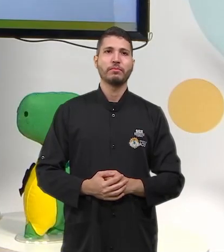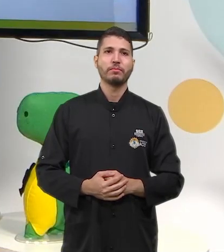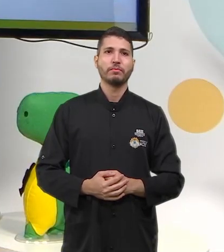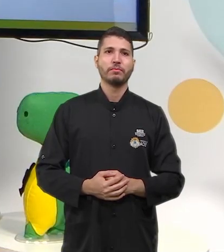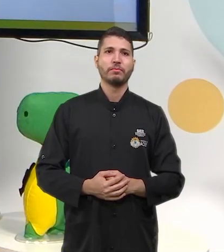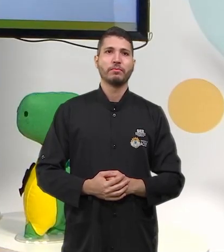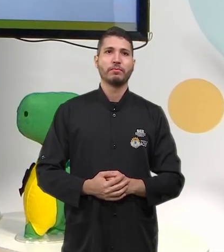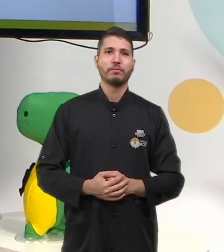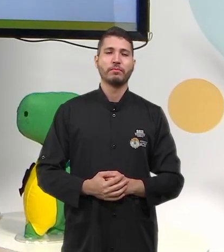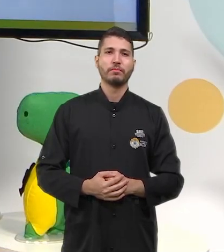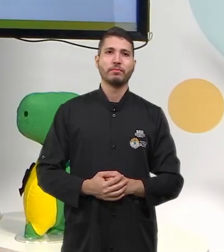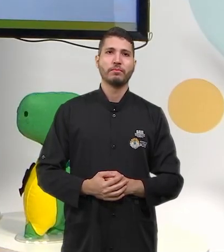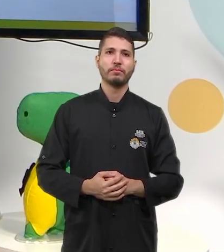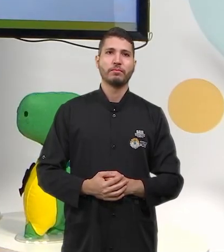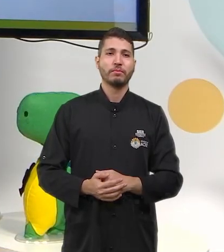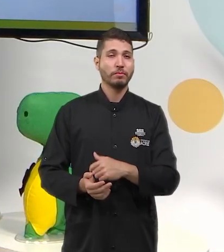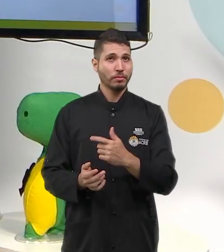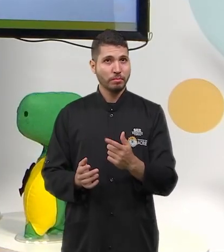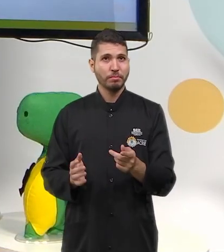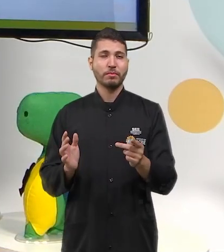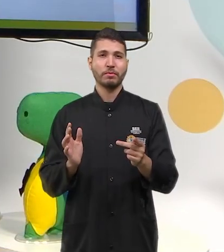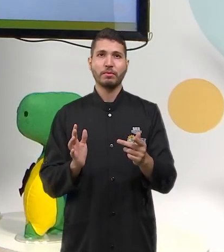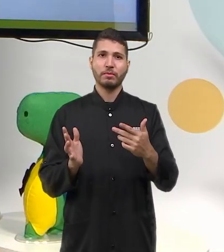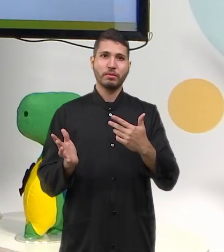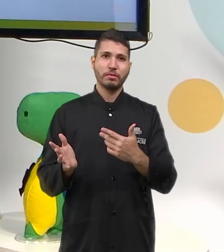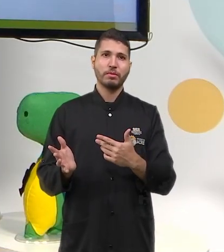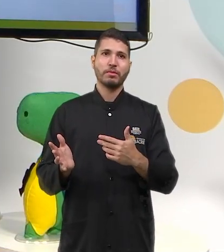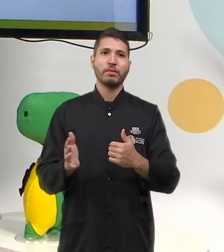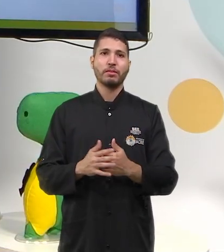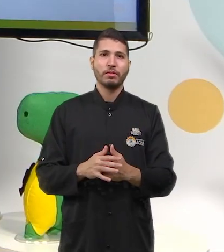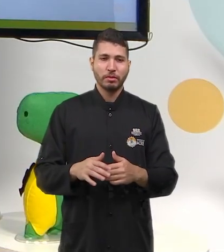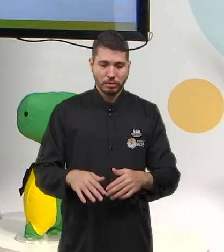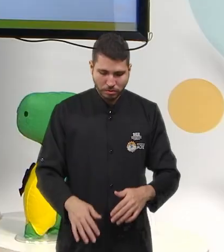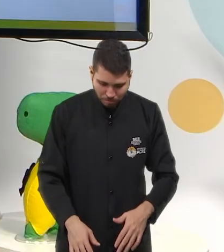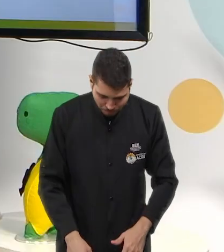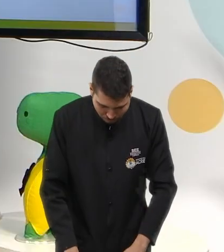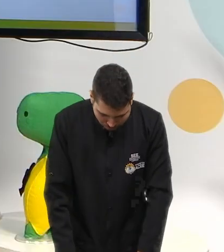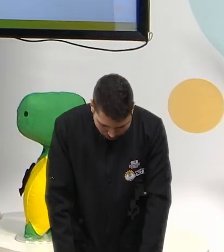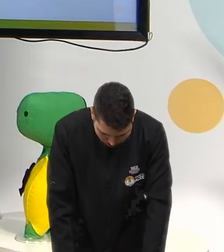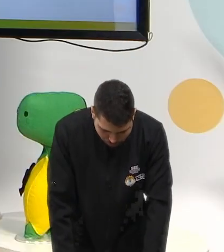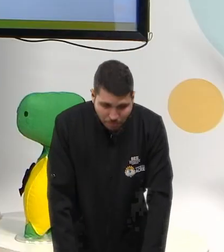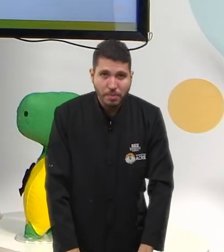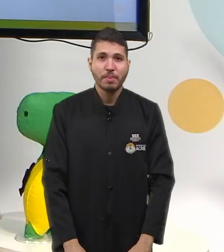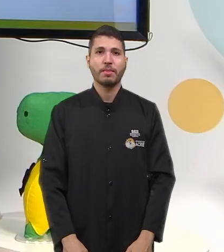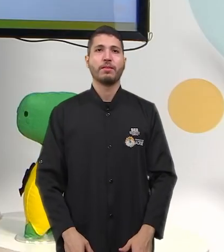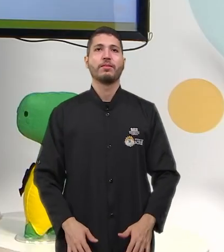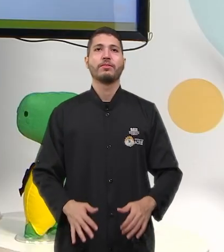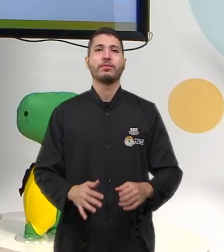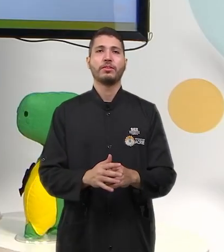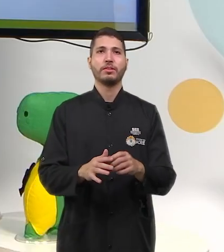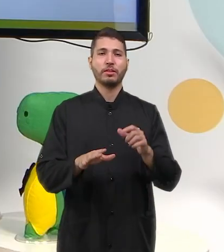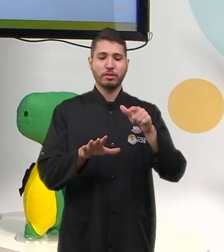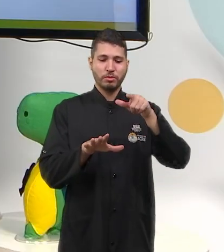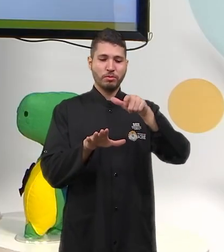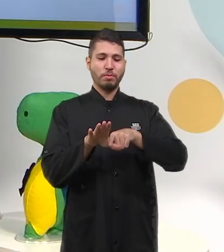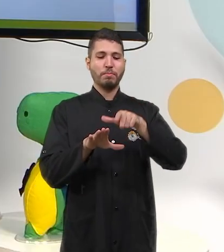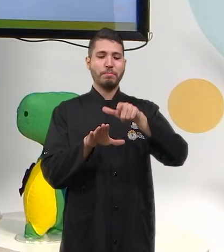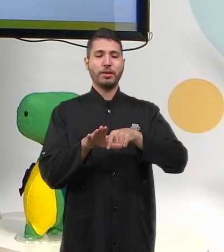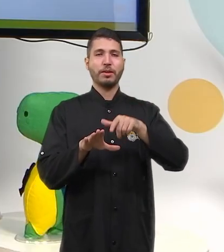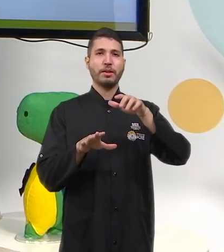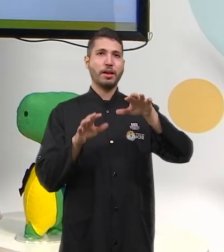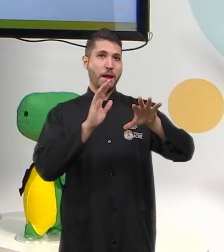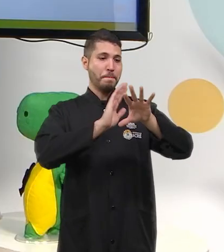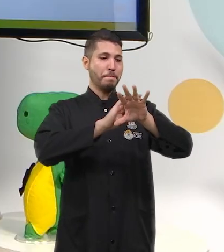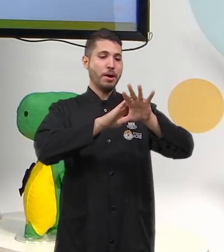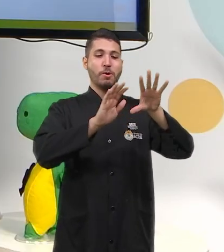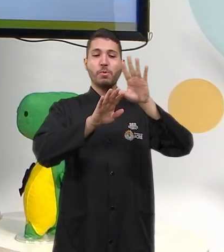vou tentar alcançar, tocar o meu pé. Tem aqui a flexão do tronco e tudo mais, só que tem gente que vai ficar só até